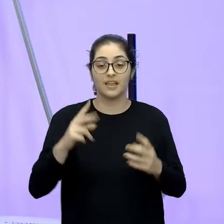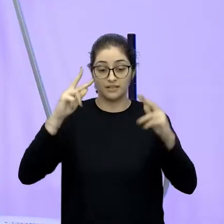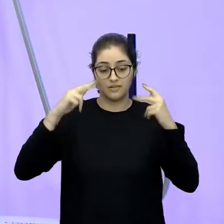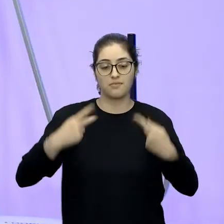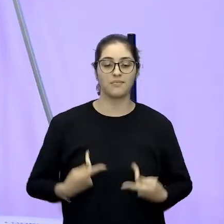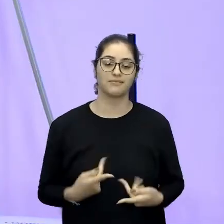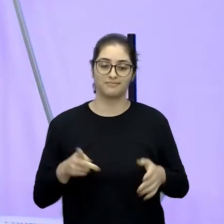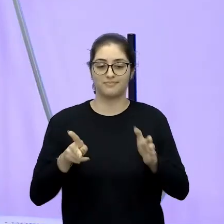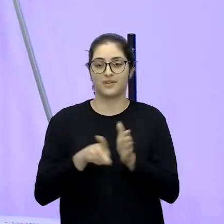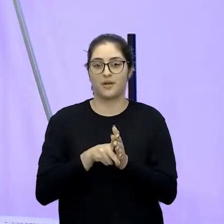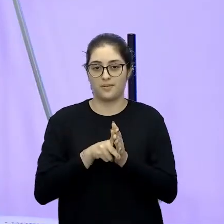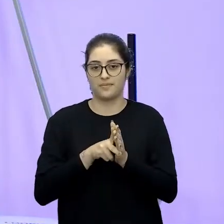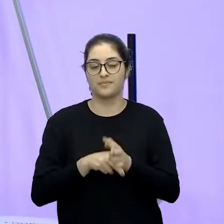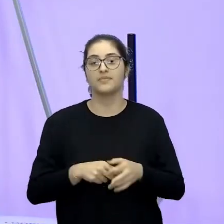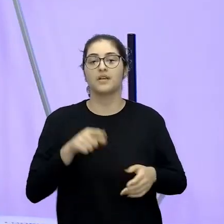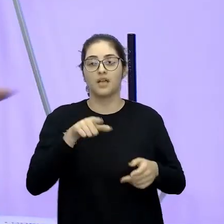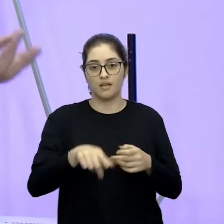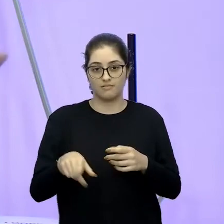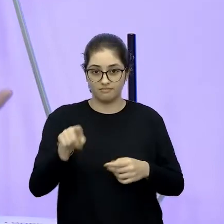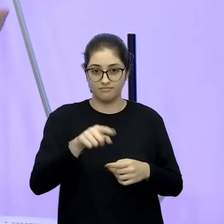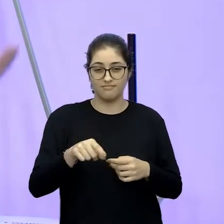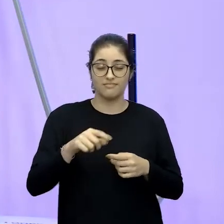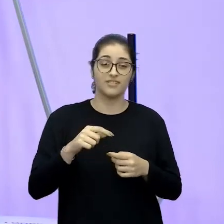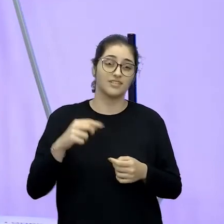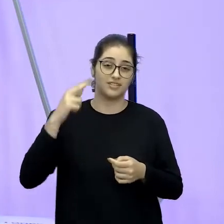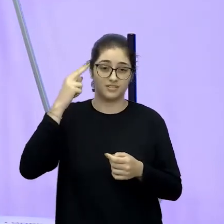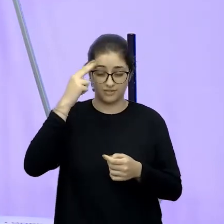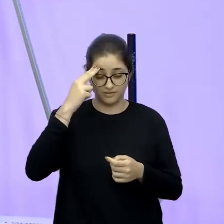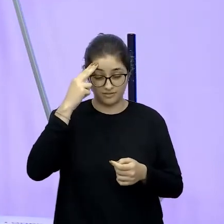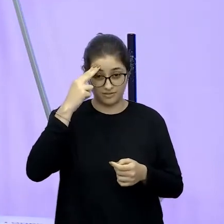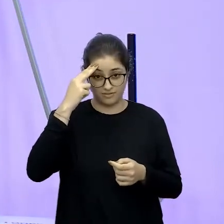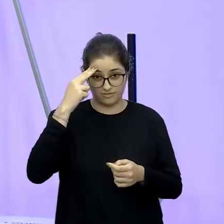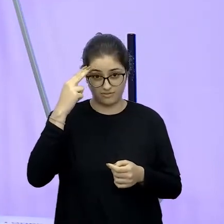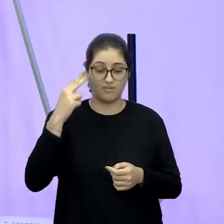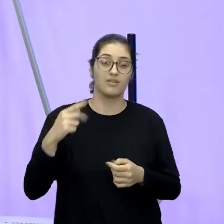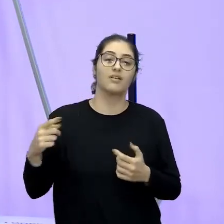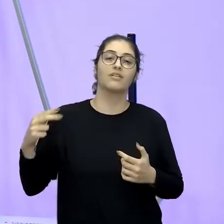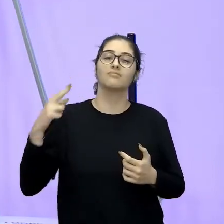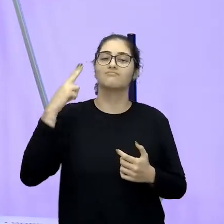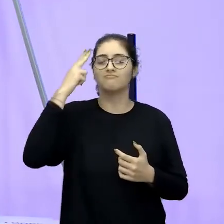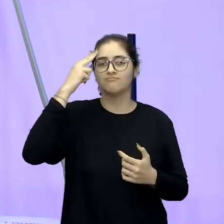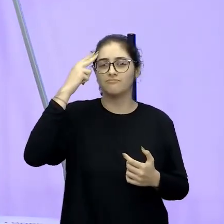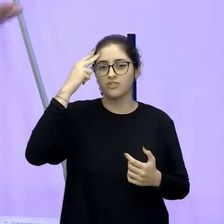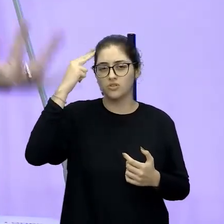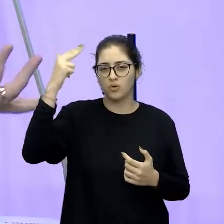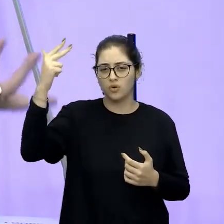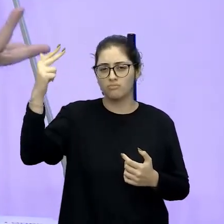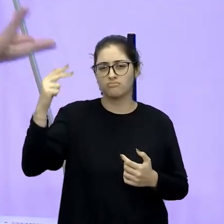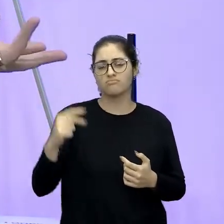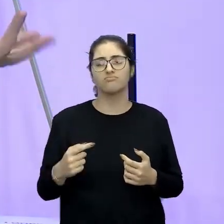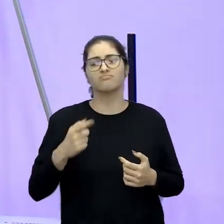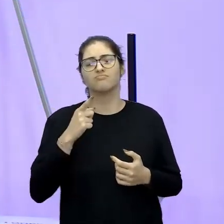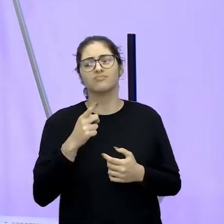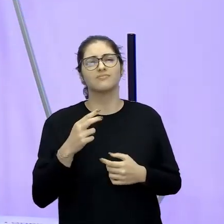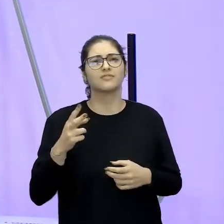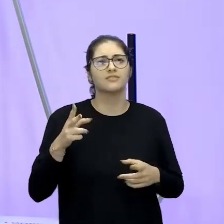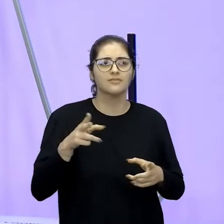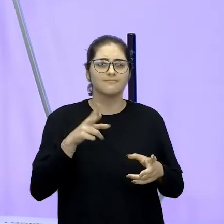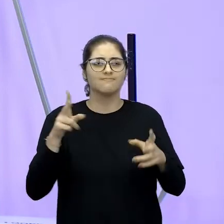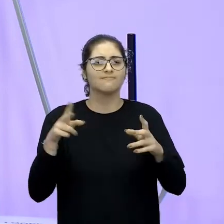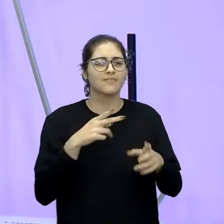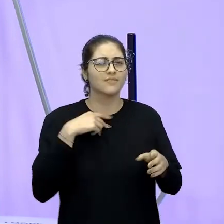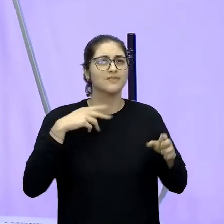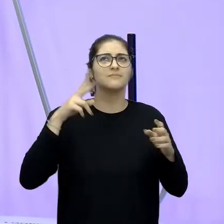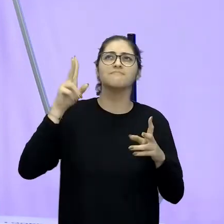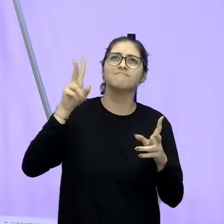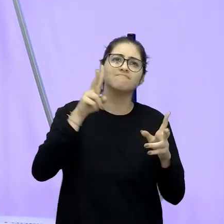começa quando a gente sonha, né, gente? Como sonho é gostoso e é de graça, a gente já visualiza a situação, a cena, né? Então, quando a gente tá